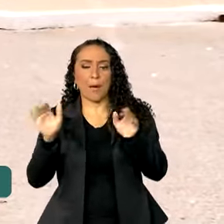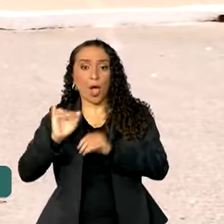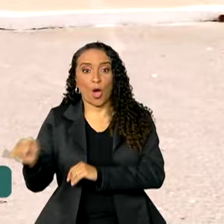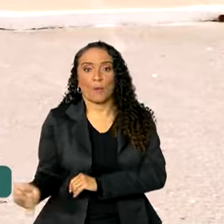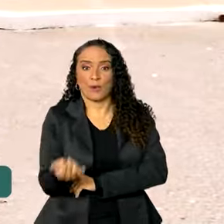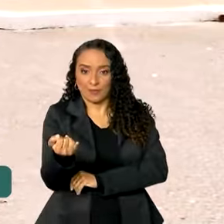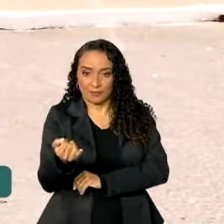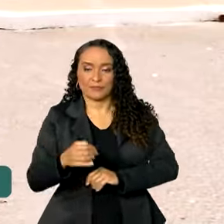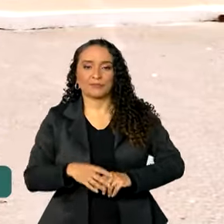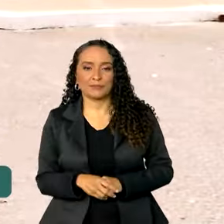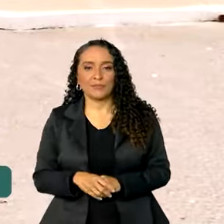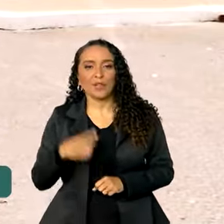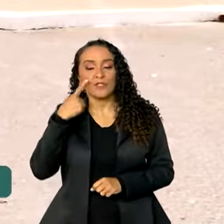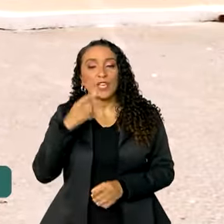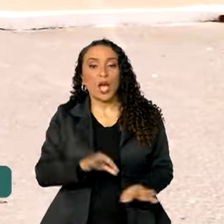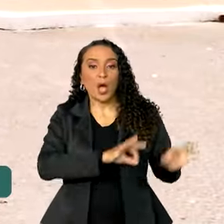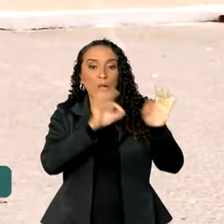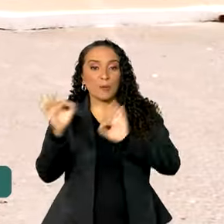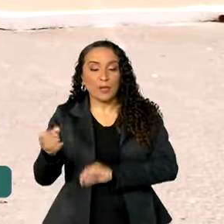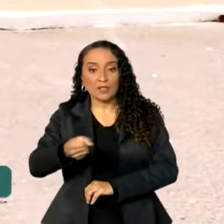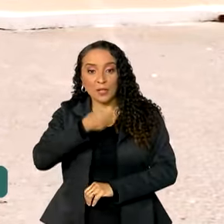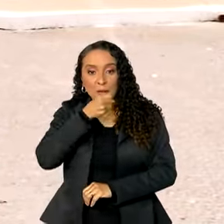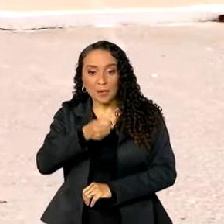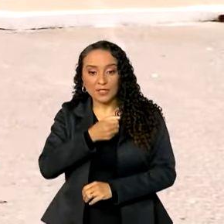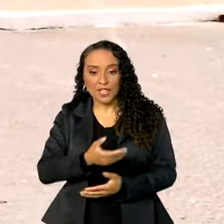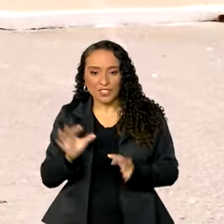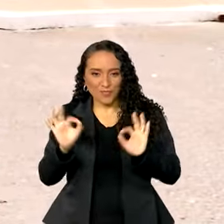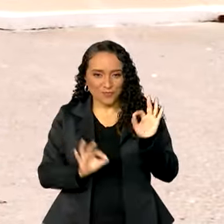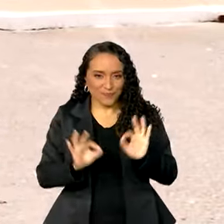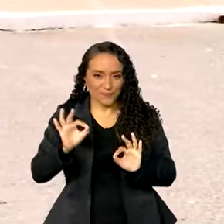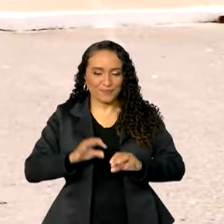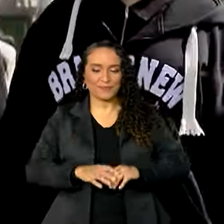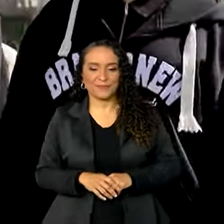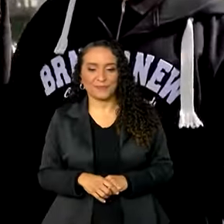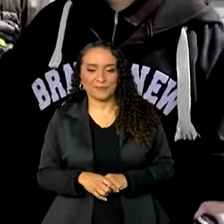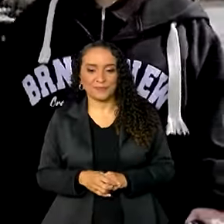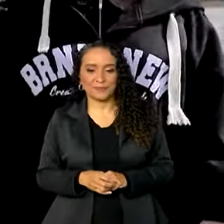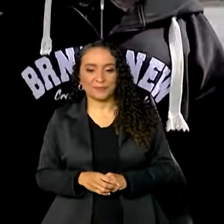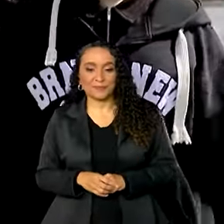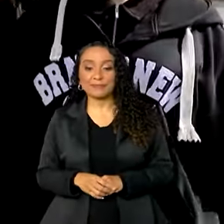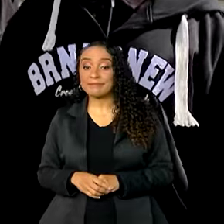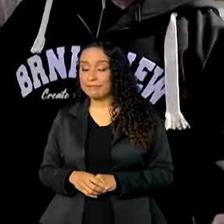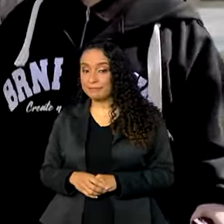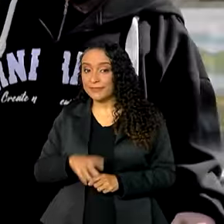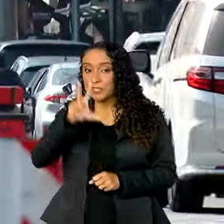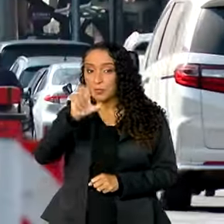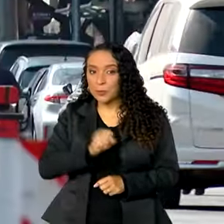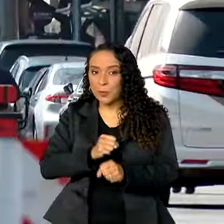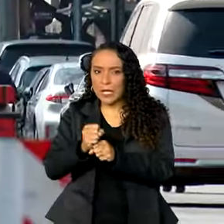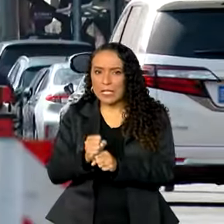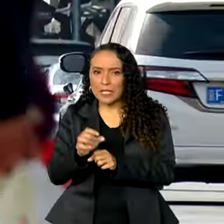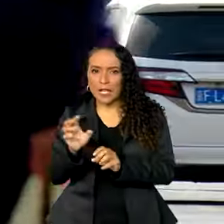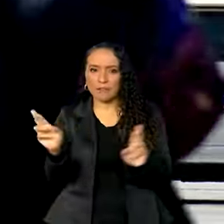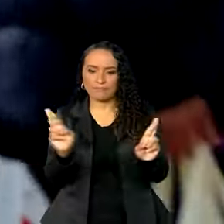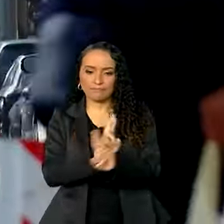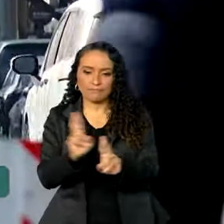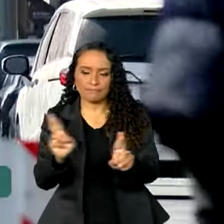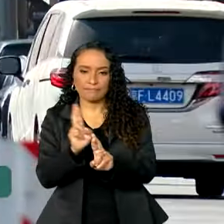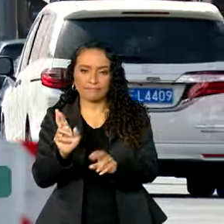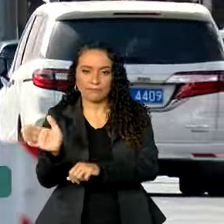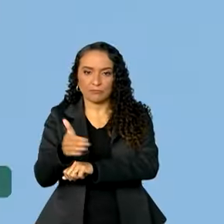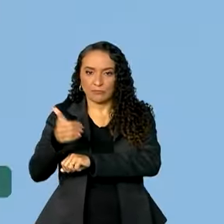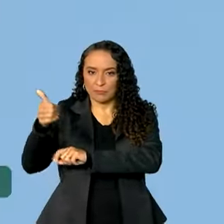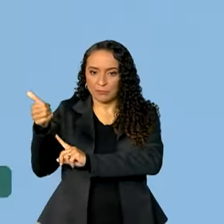novas oportunidades. É o que você acompanha agora na reportagem que a gente preparou. Com 50 anos de relações